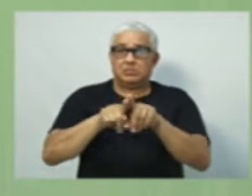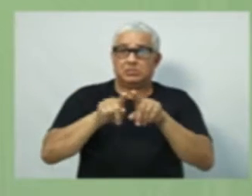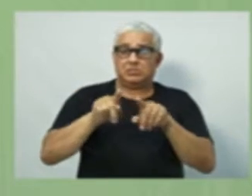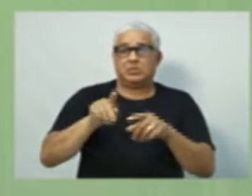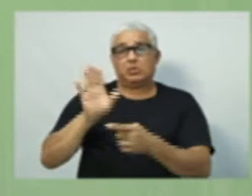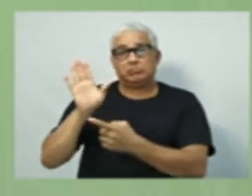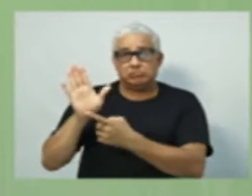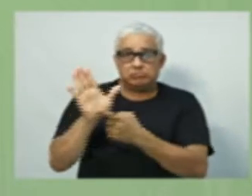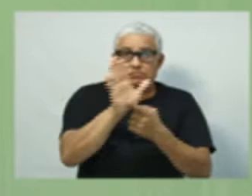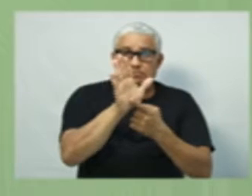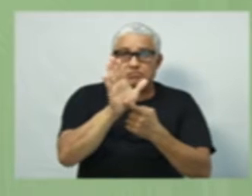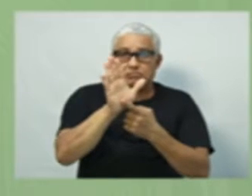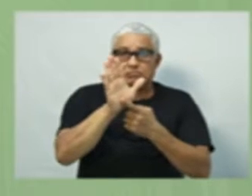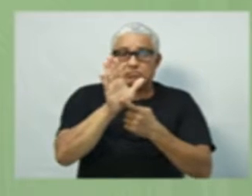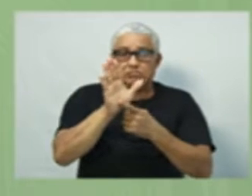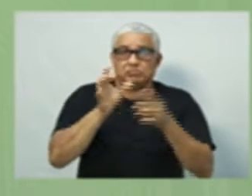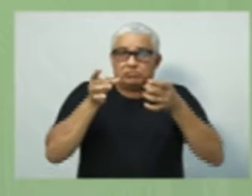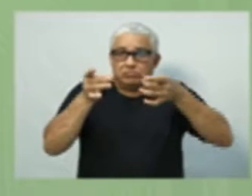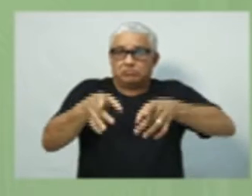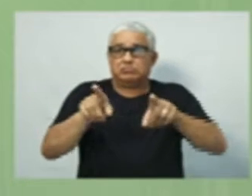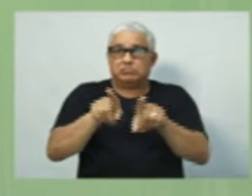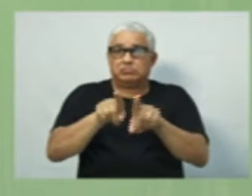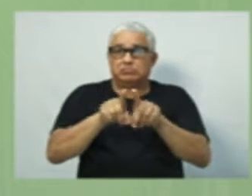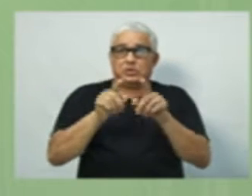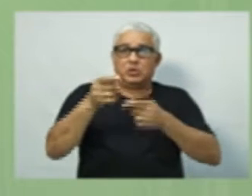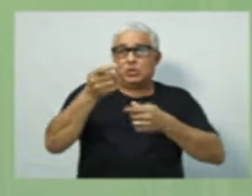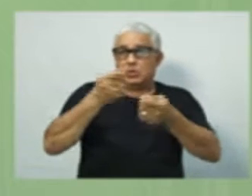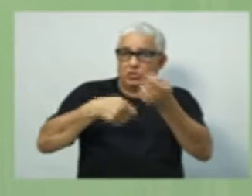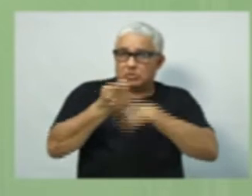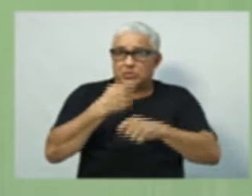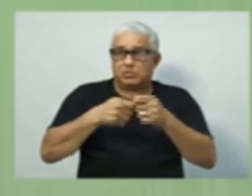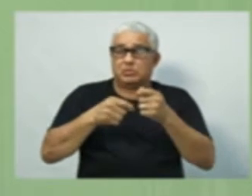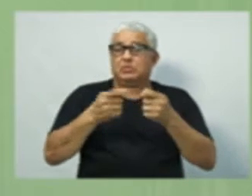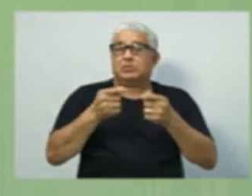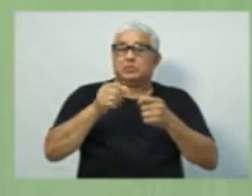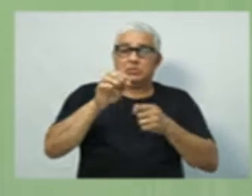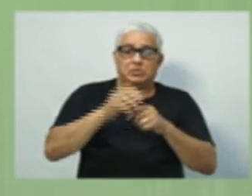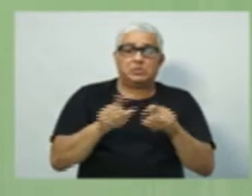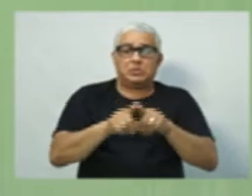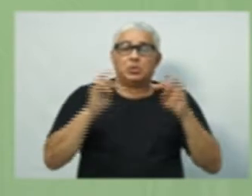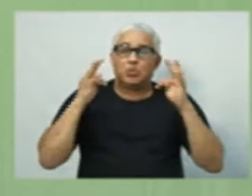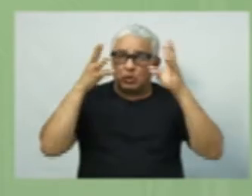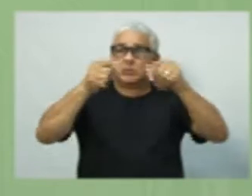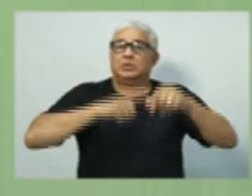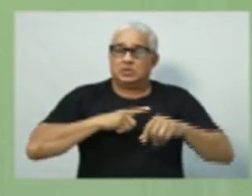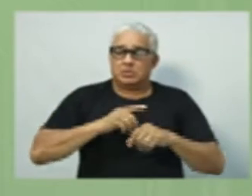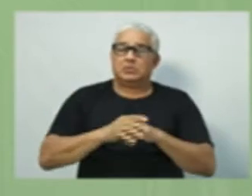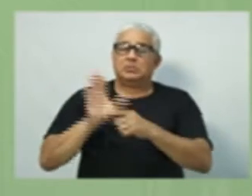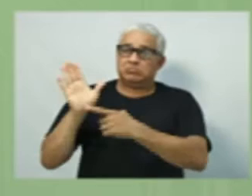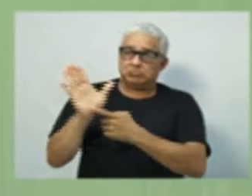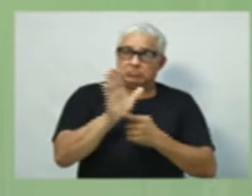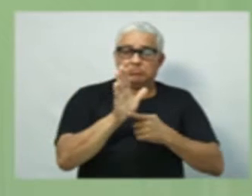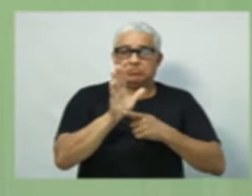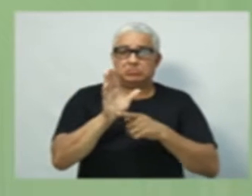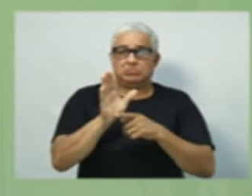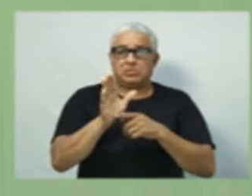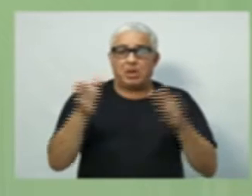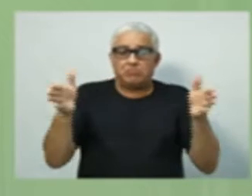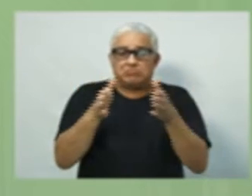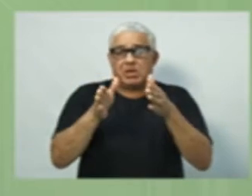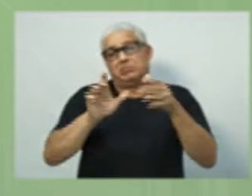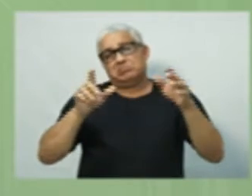do exercício é essas demonstrações que vocês vão encontrar na grande maioria das pequenas empresas ok